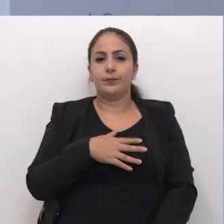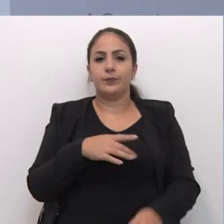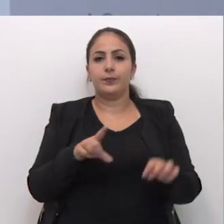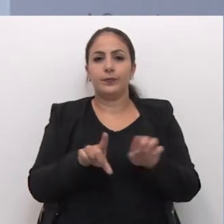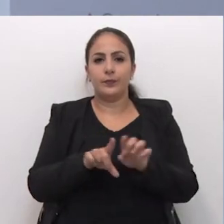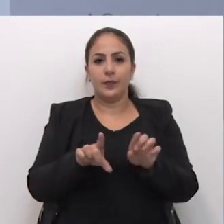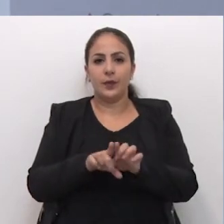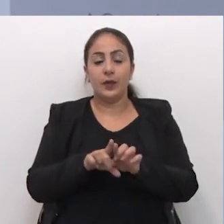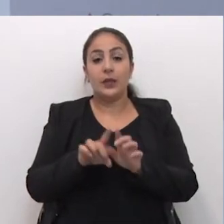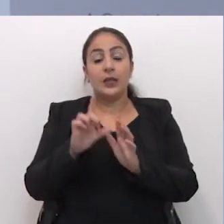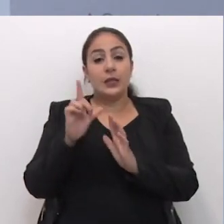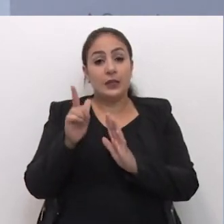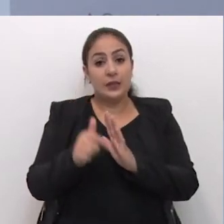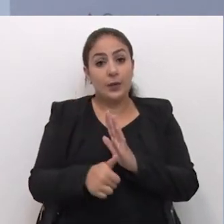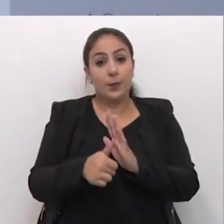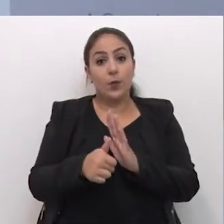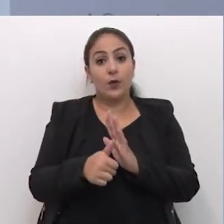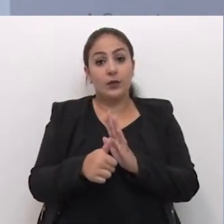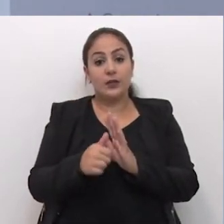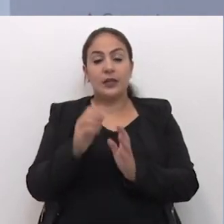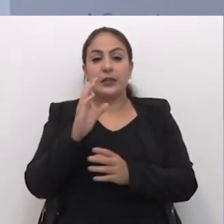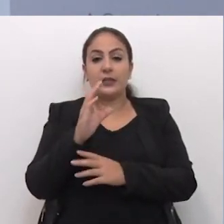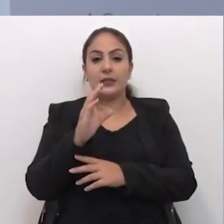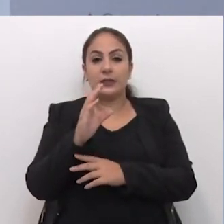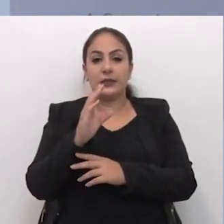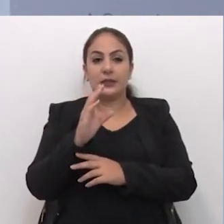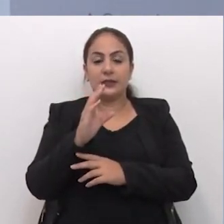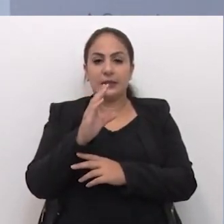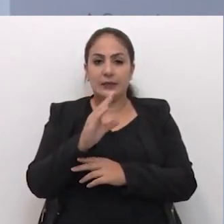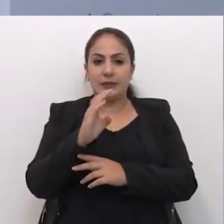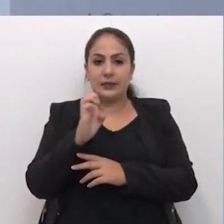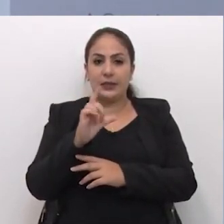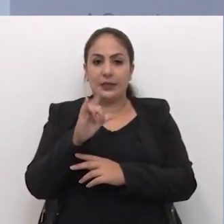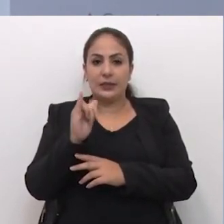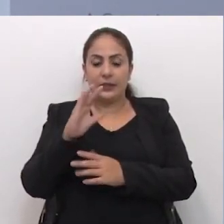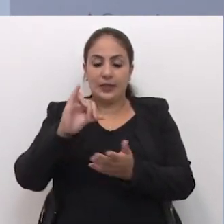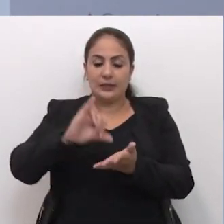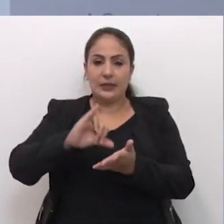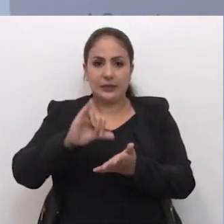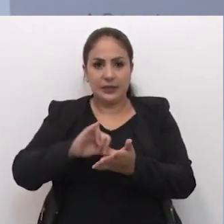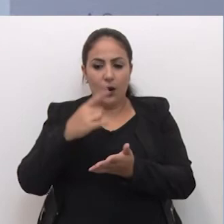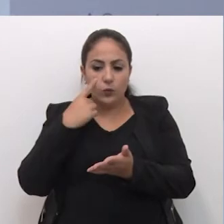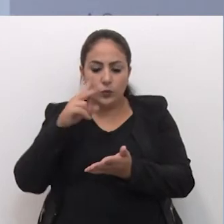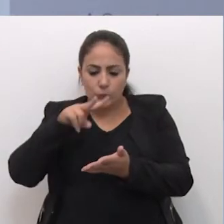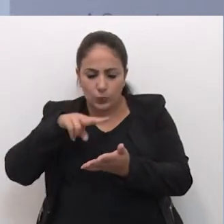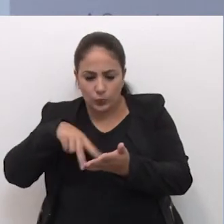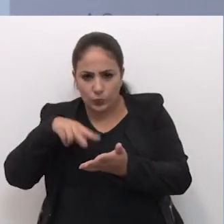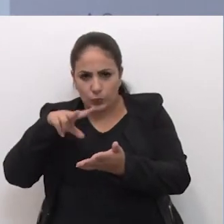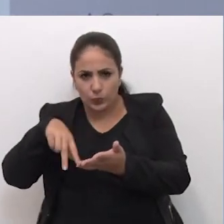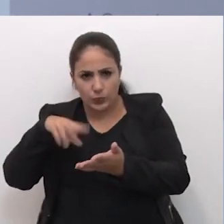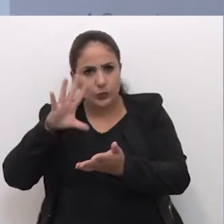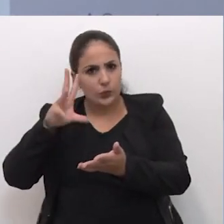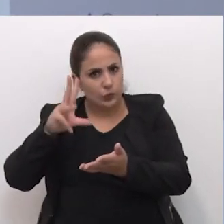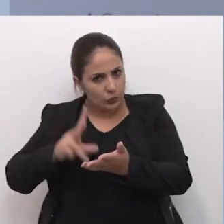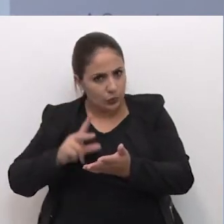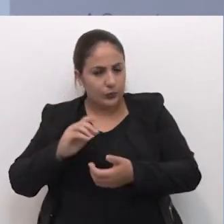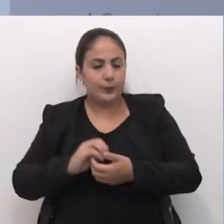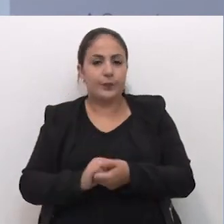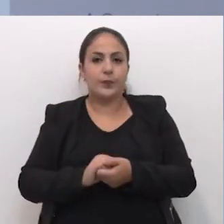E depois vai para a CELIC, que é a Central de Licitações, vai examinar essa documentação,